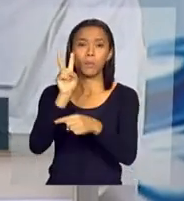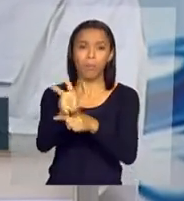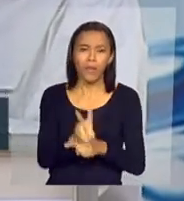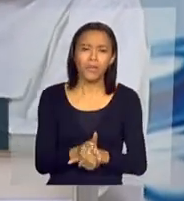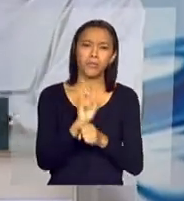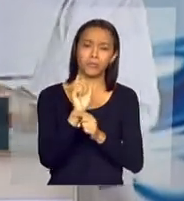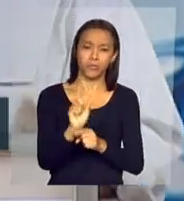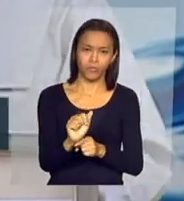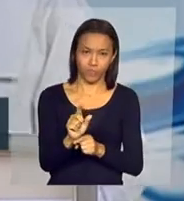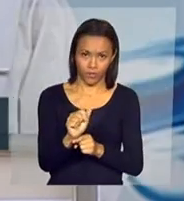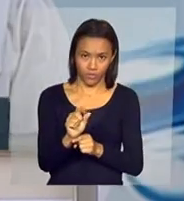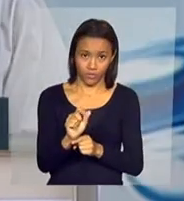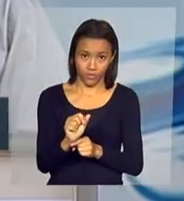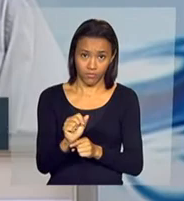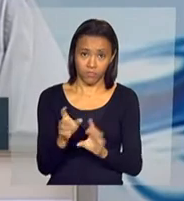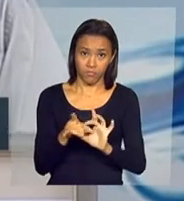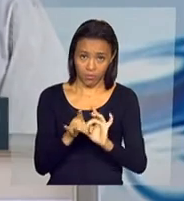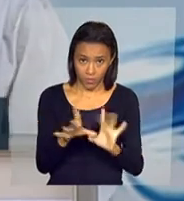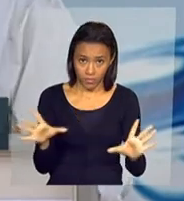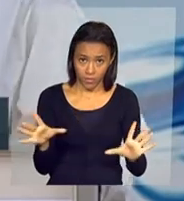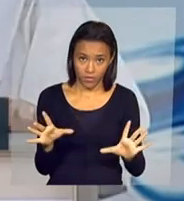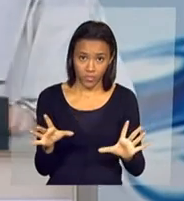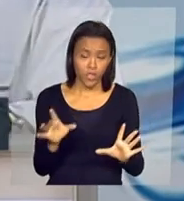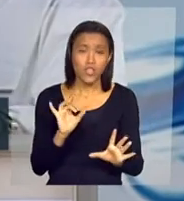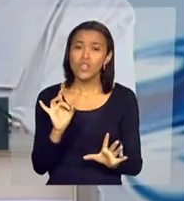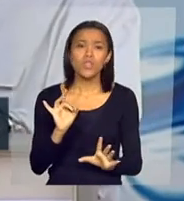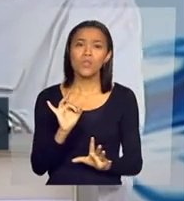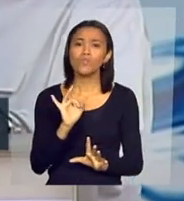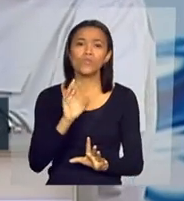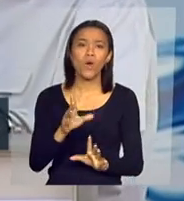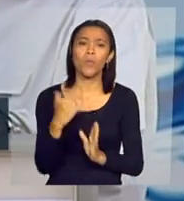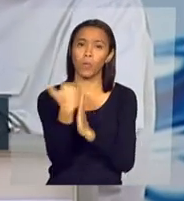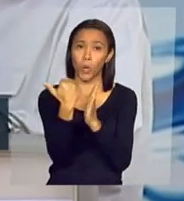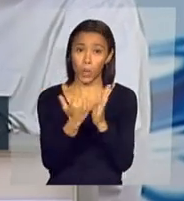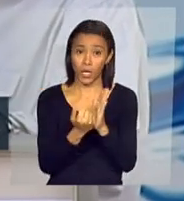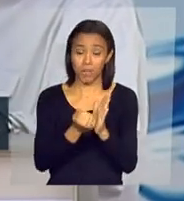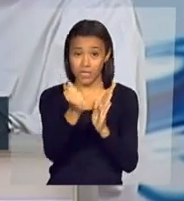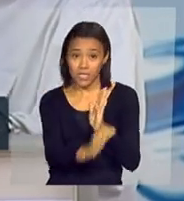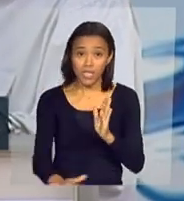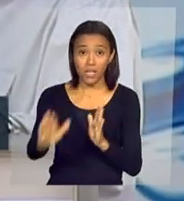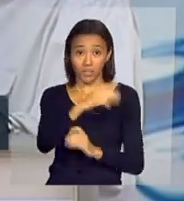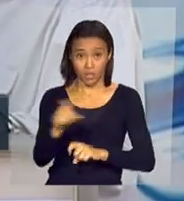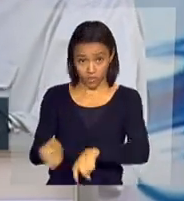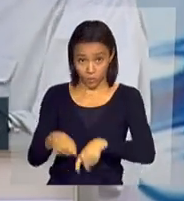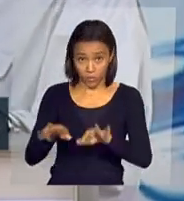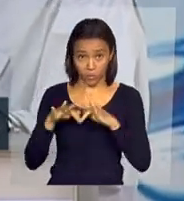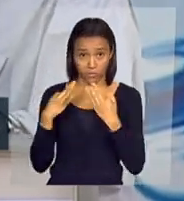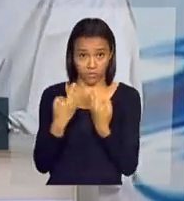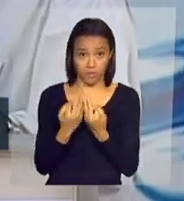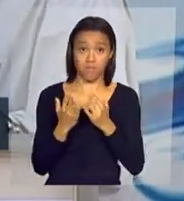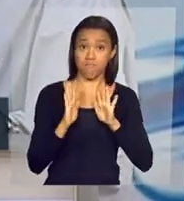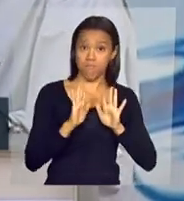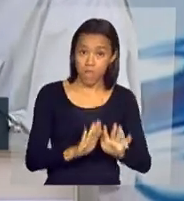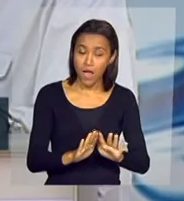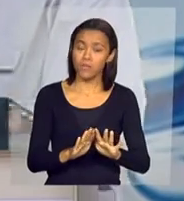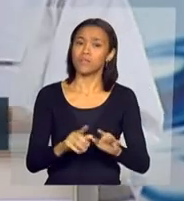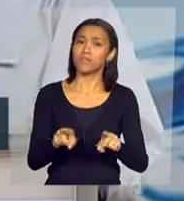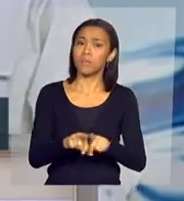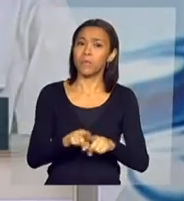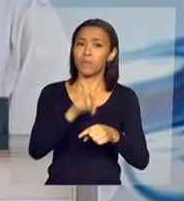Excelência colocou subsidiado, não só para o Programa Nacional da Agricultura Familiar, mas o